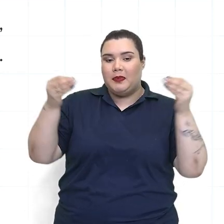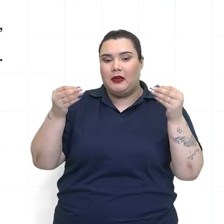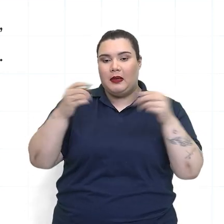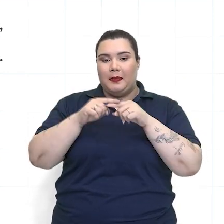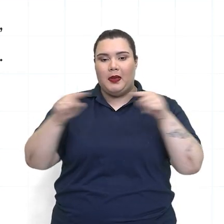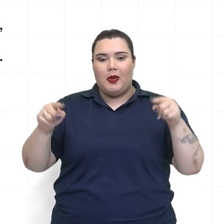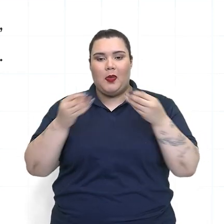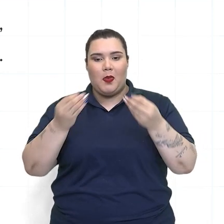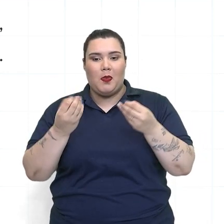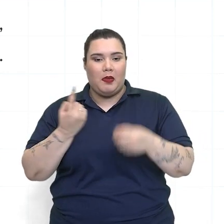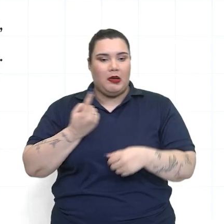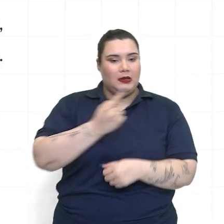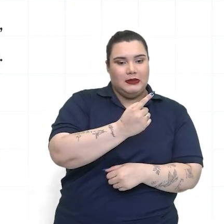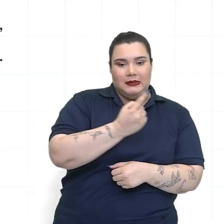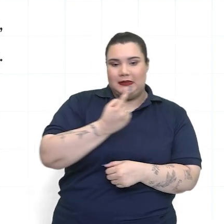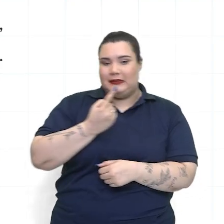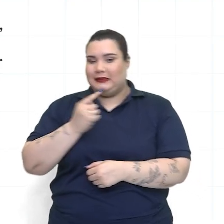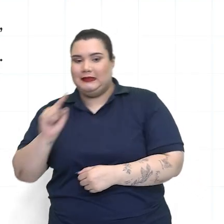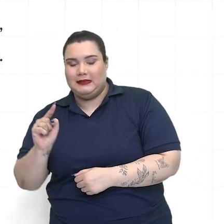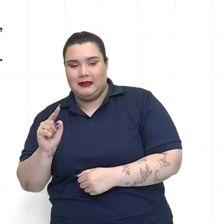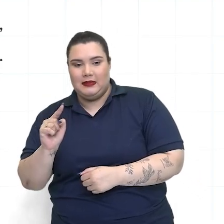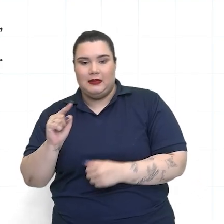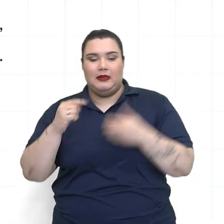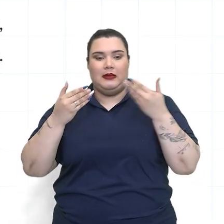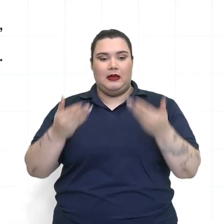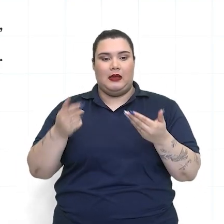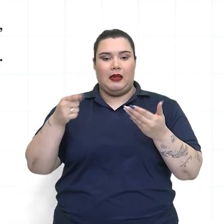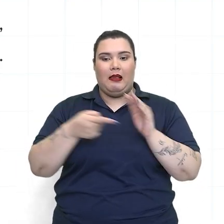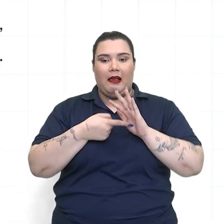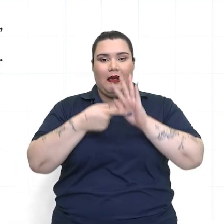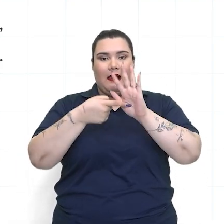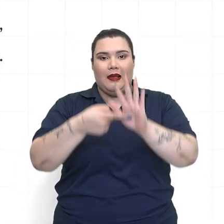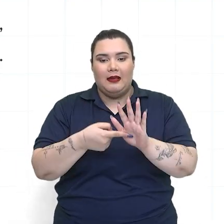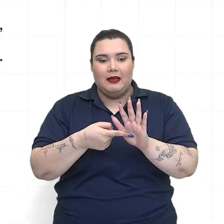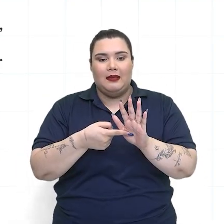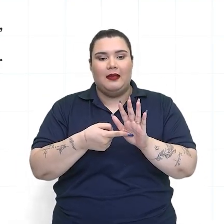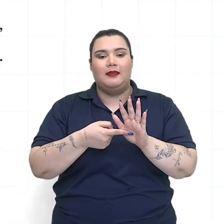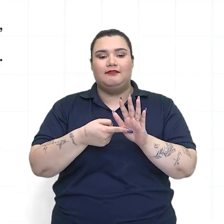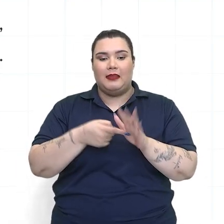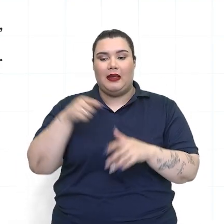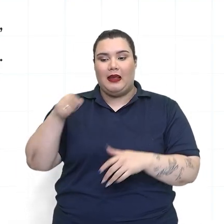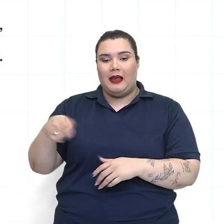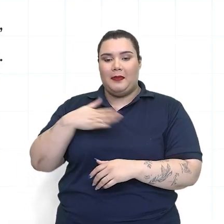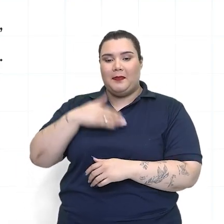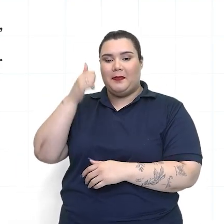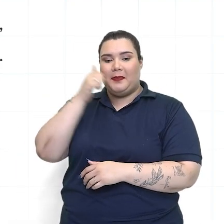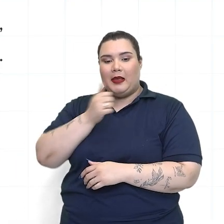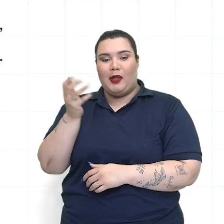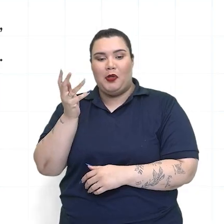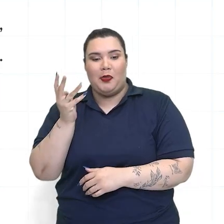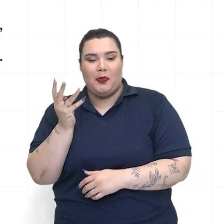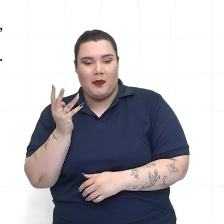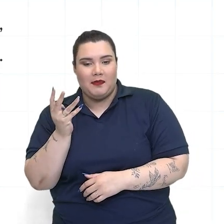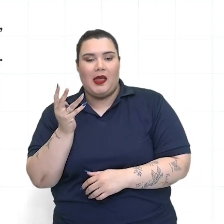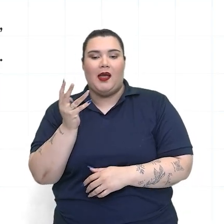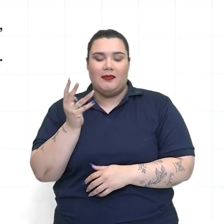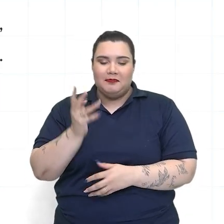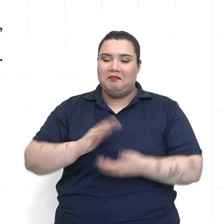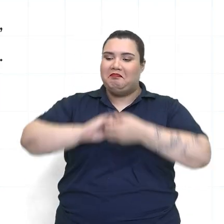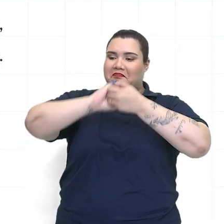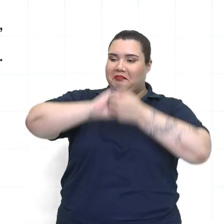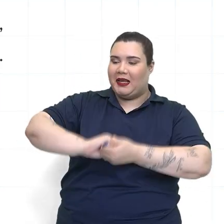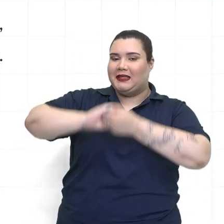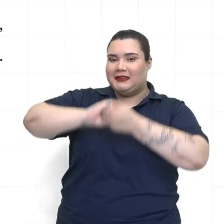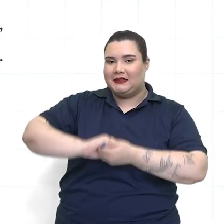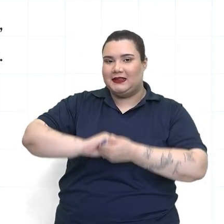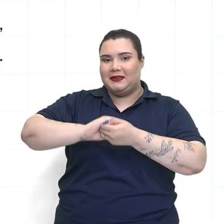a uma como a outra, fez a apresentação com voz sumida. Esta é minha noiva. Muito prazer, disseram